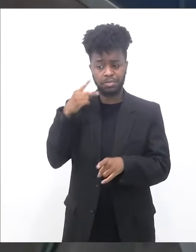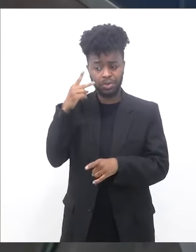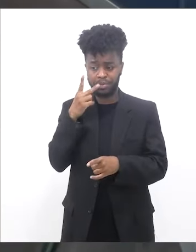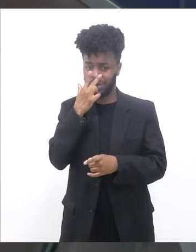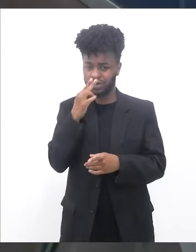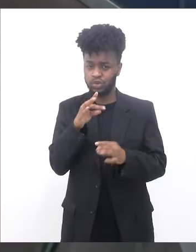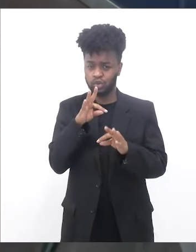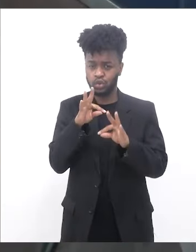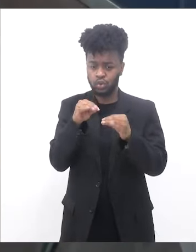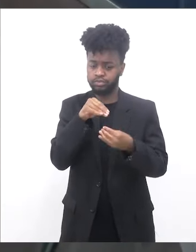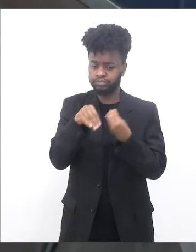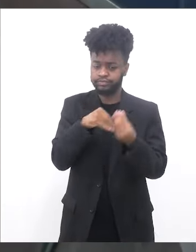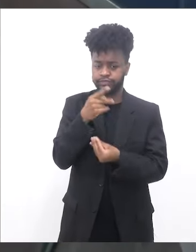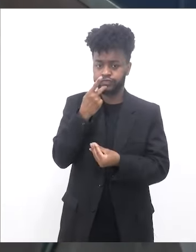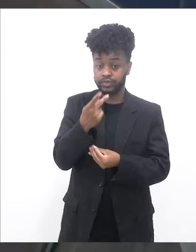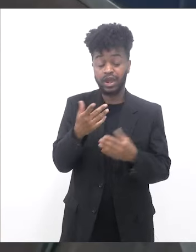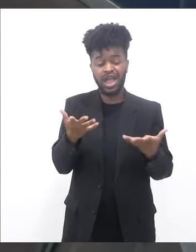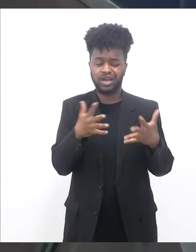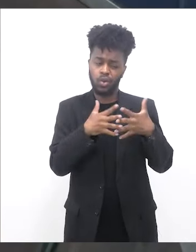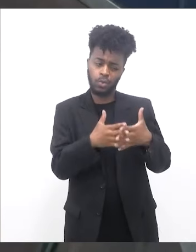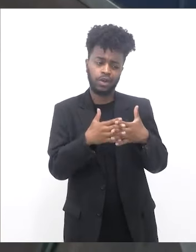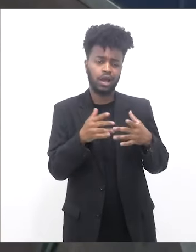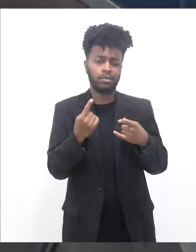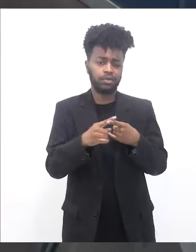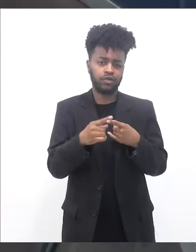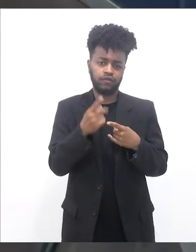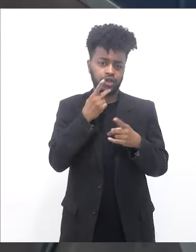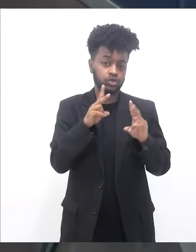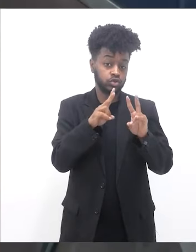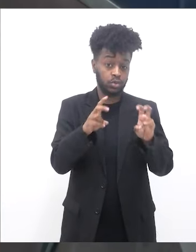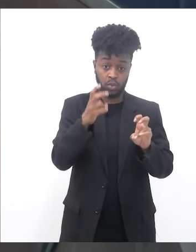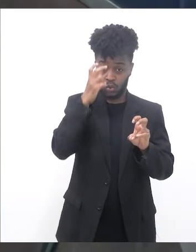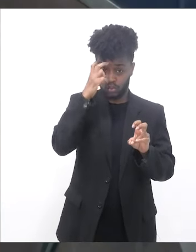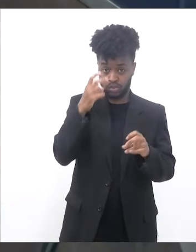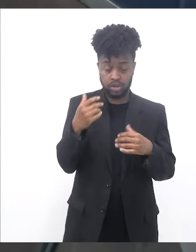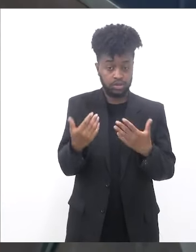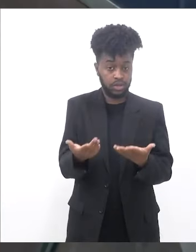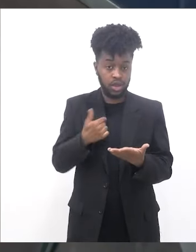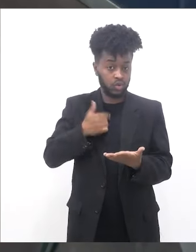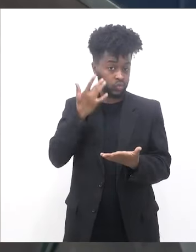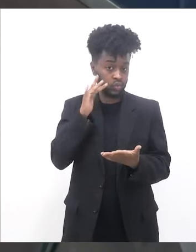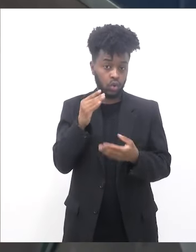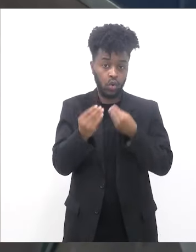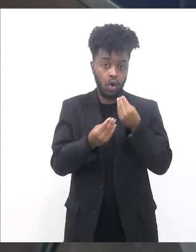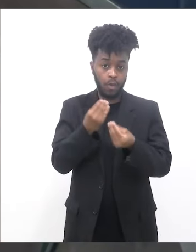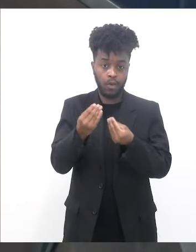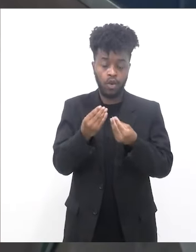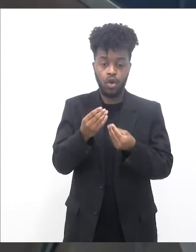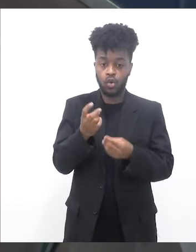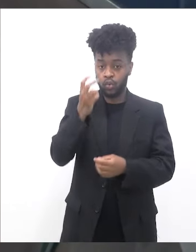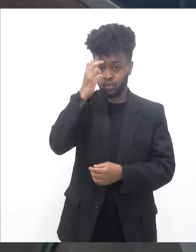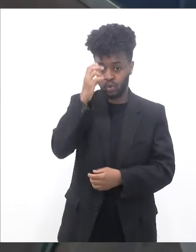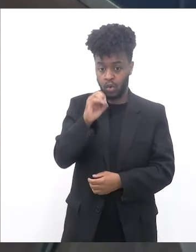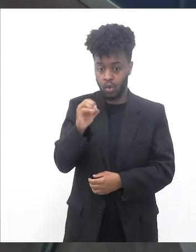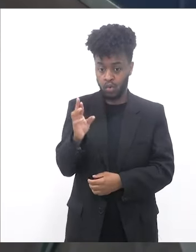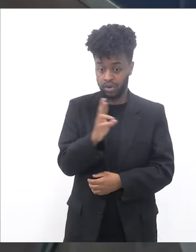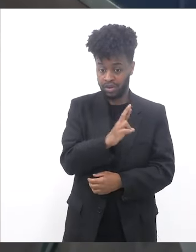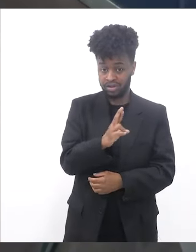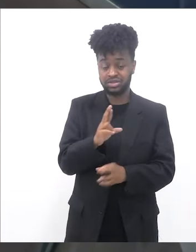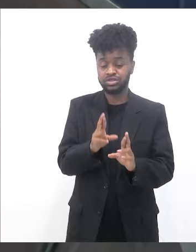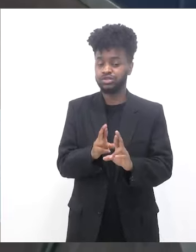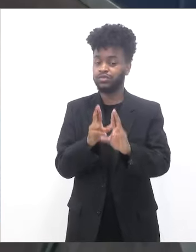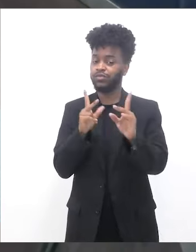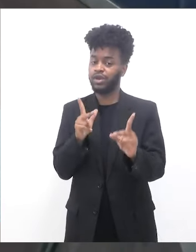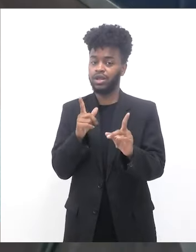pouco, não é? Isso é complicado. Aí eu volto à questão da cultura, né? Eu não sei, a cultura oriental, ela tem